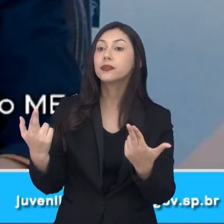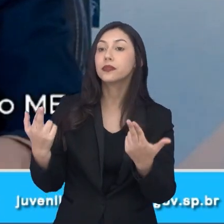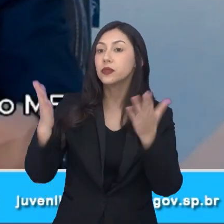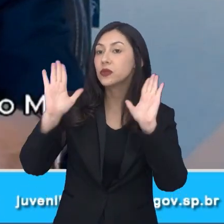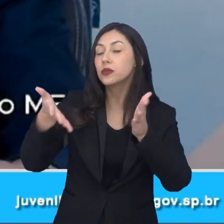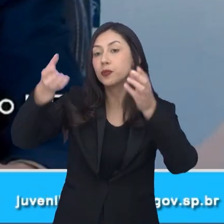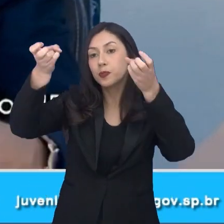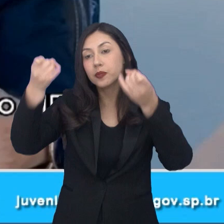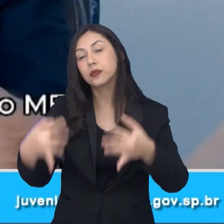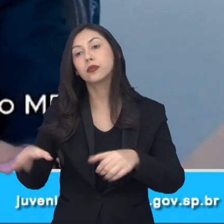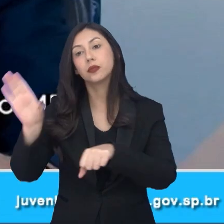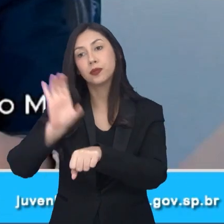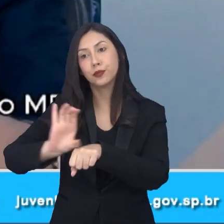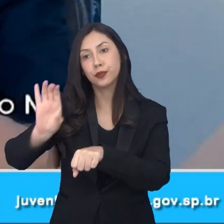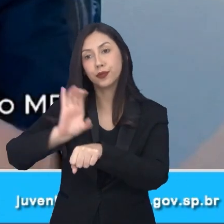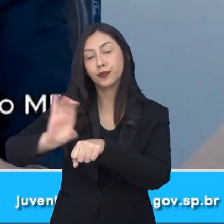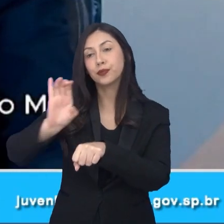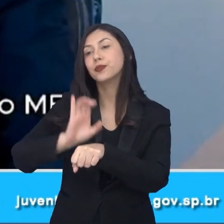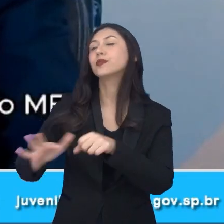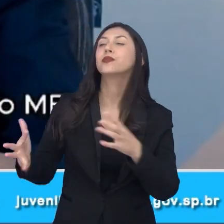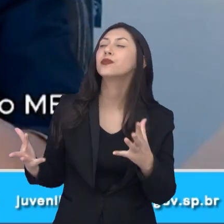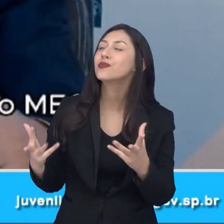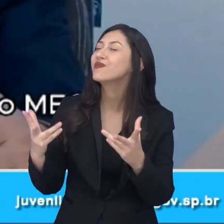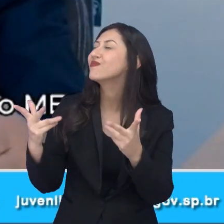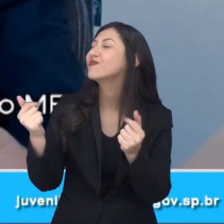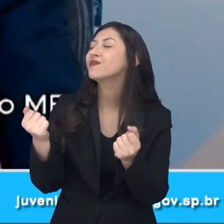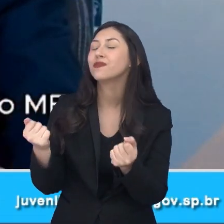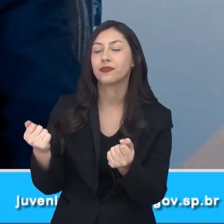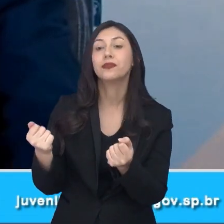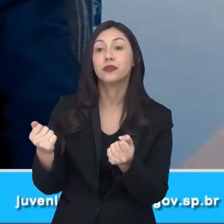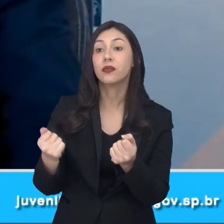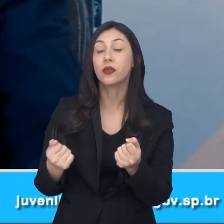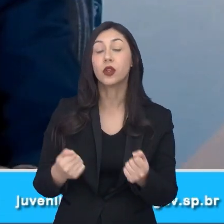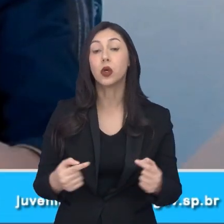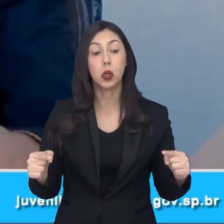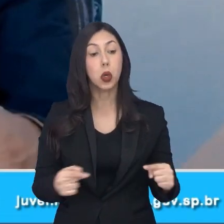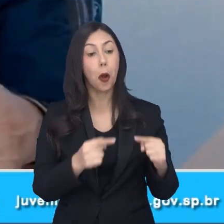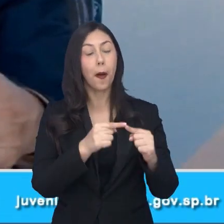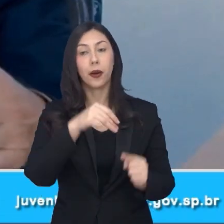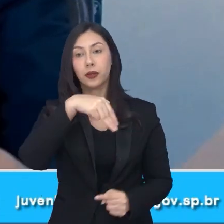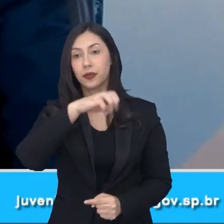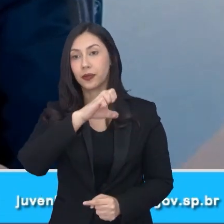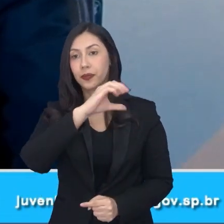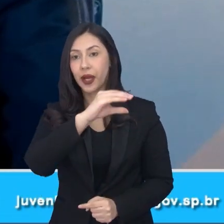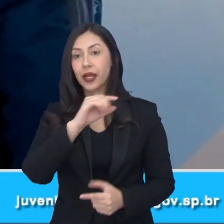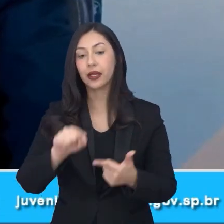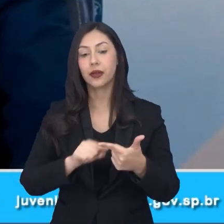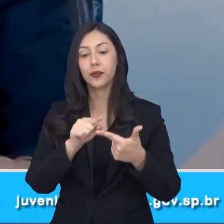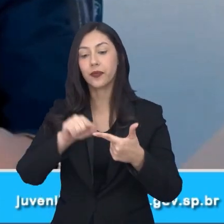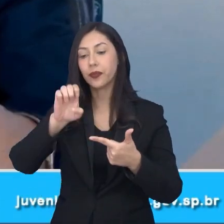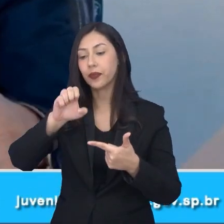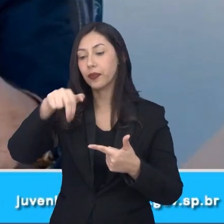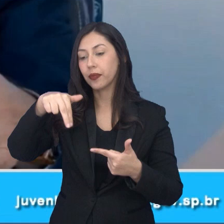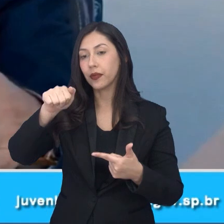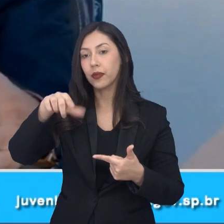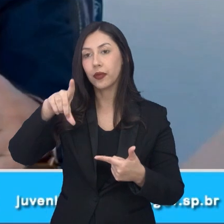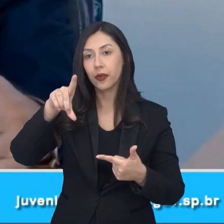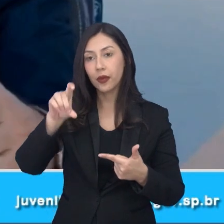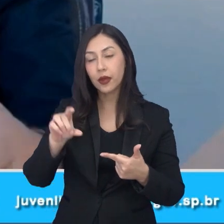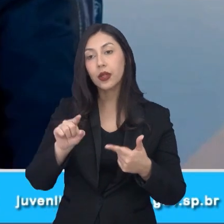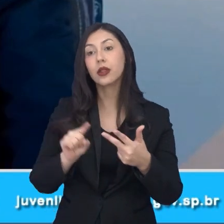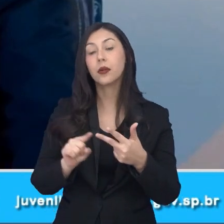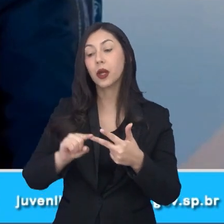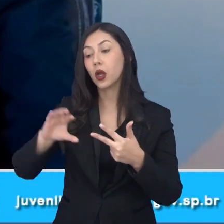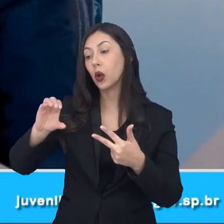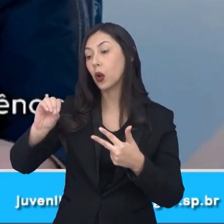curso muito bem qualificado perante ao MEC, perante o ENAD, perante o exame da